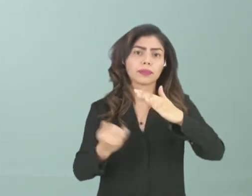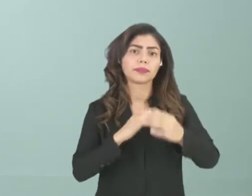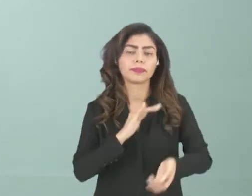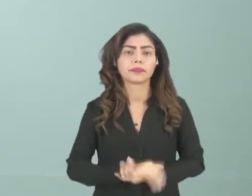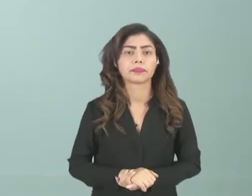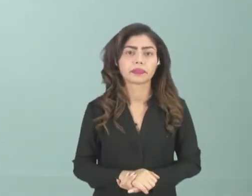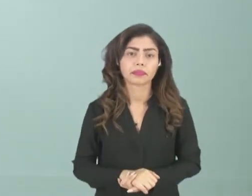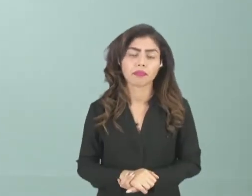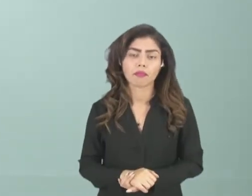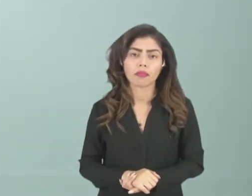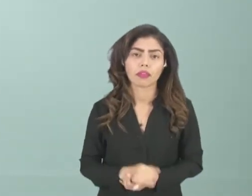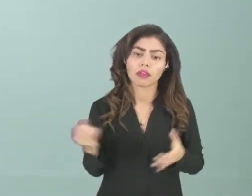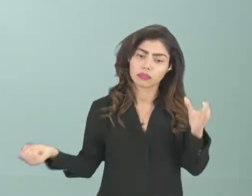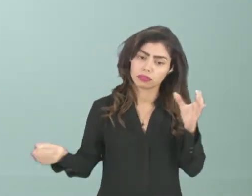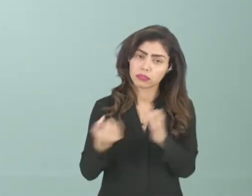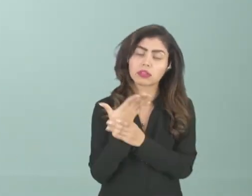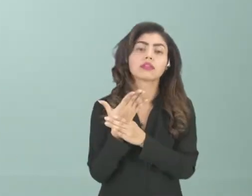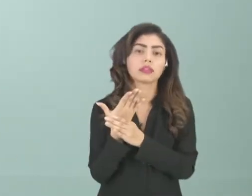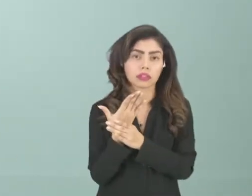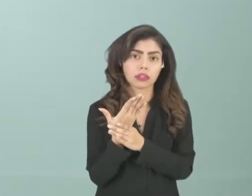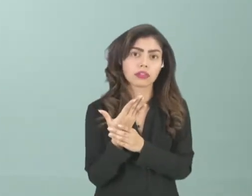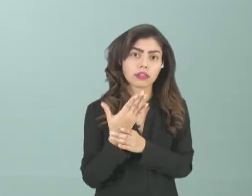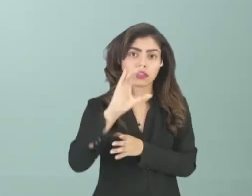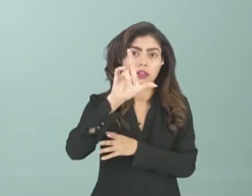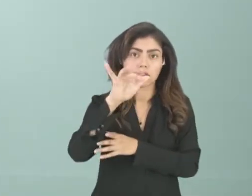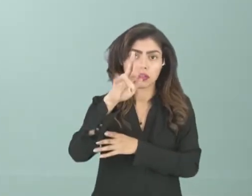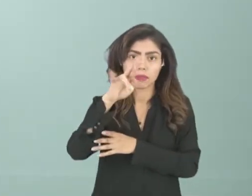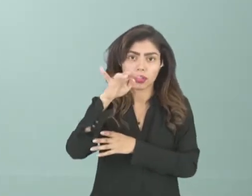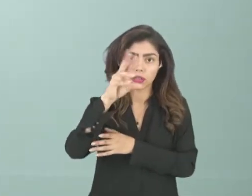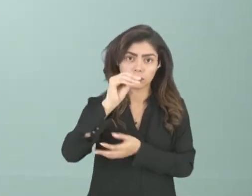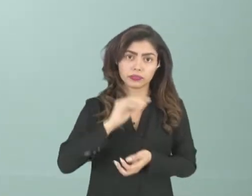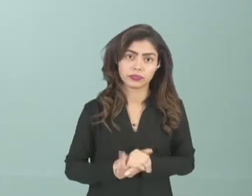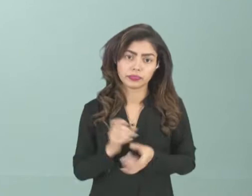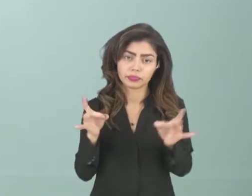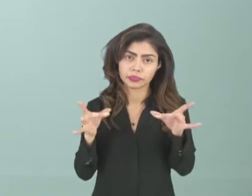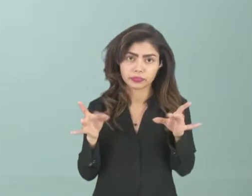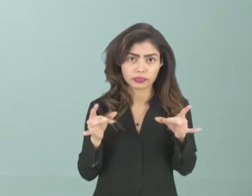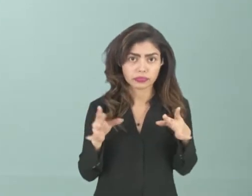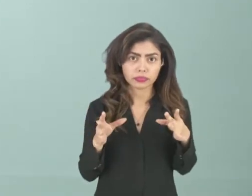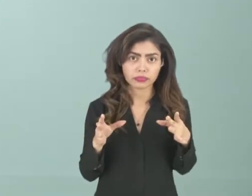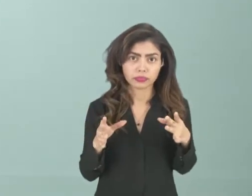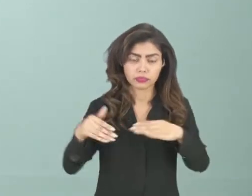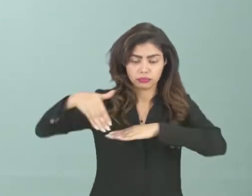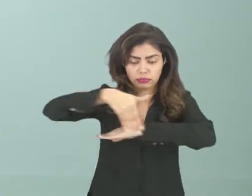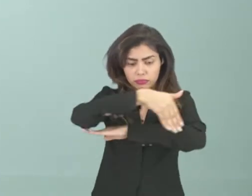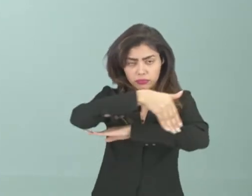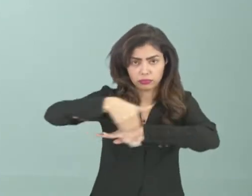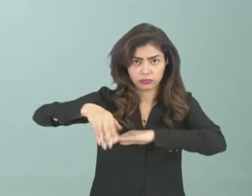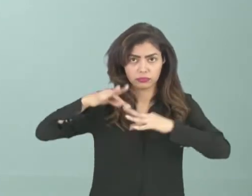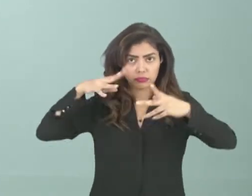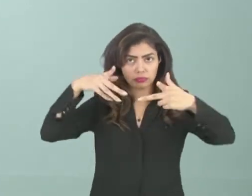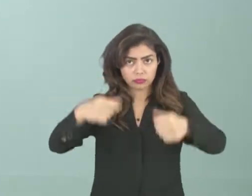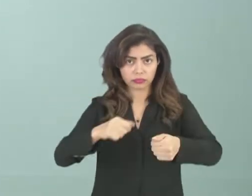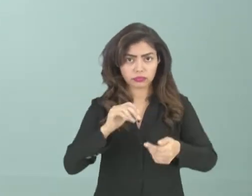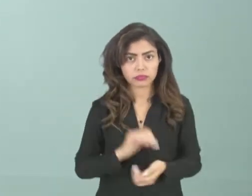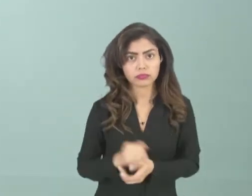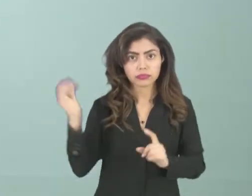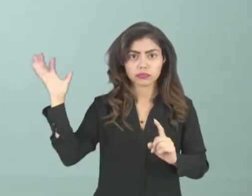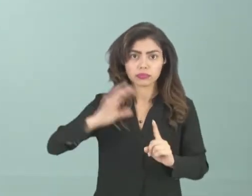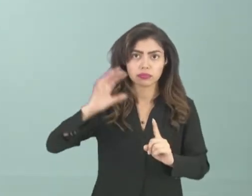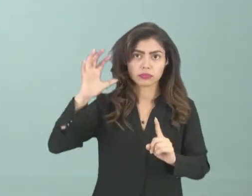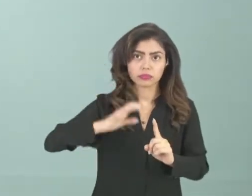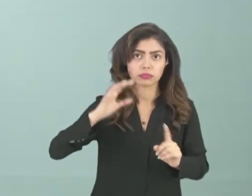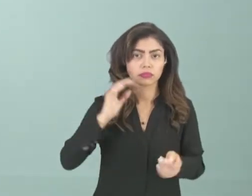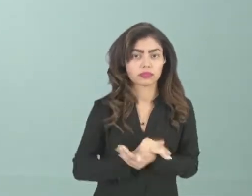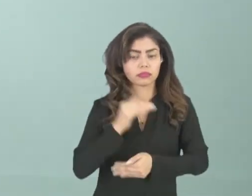e aí é onde vai se criar essas ondas de camelôs, as pessoas vendendo coisas nas ruas. Então, tudo isso é influenciado